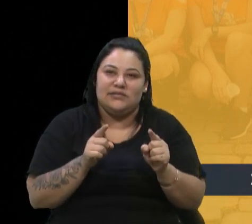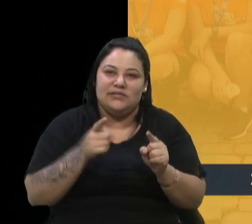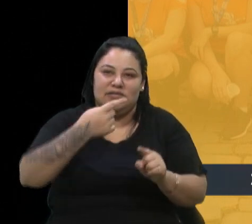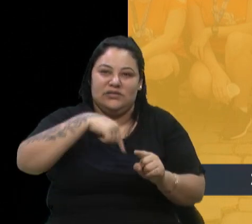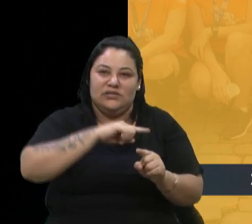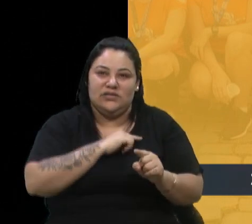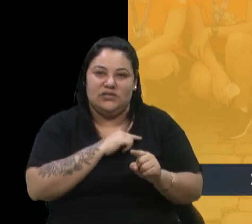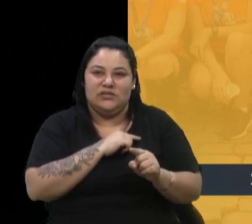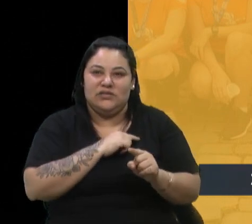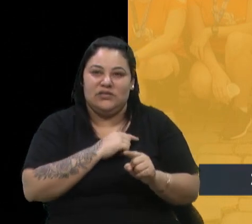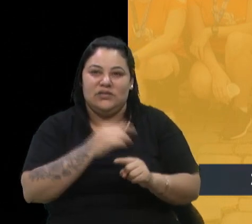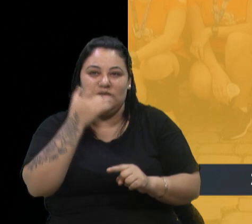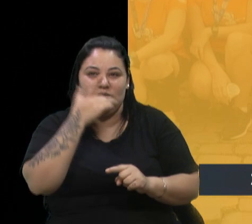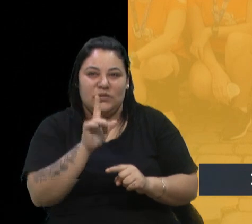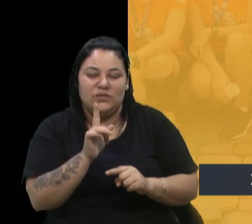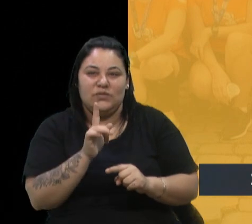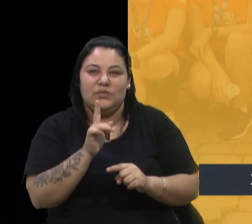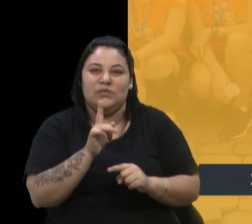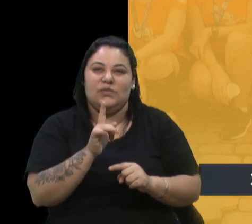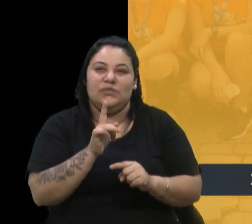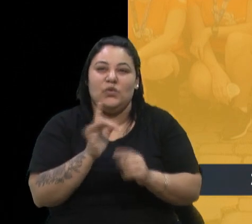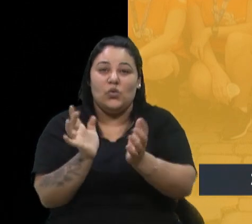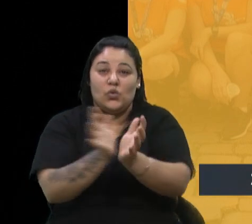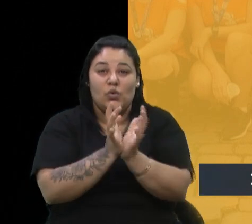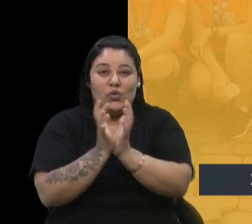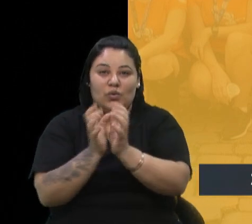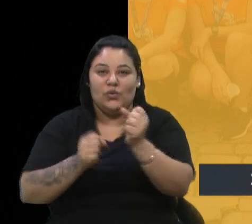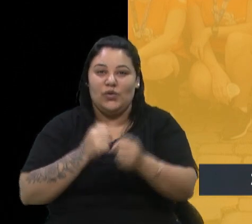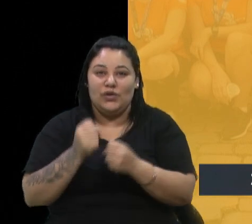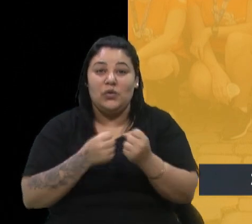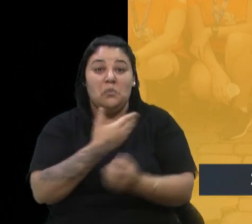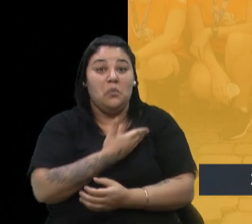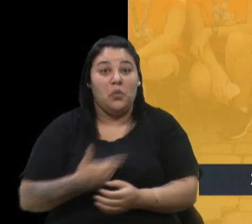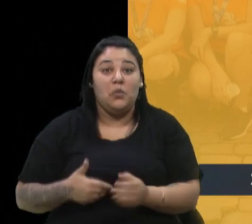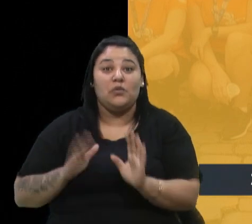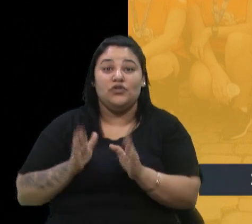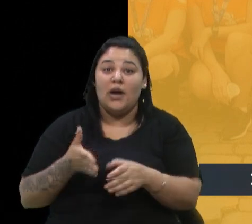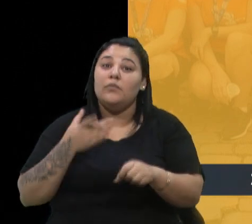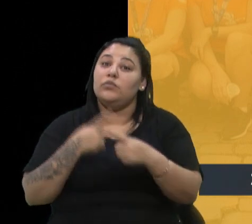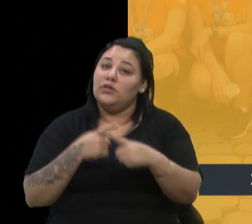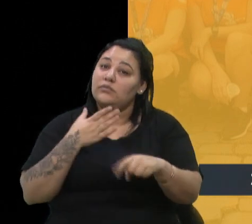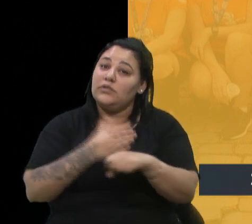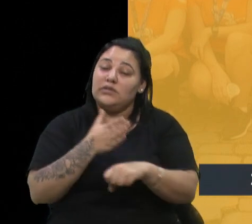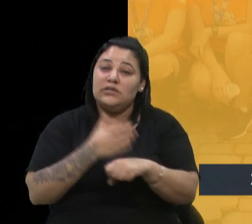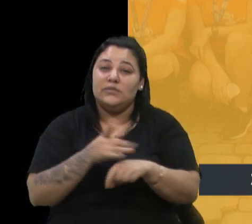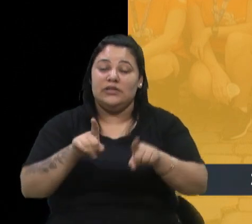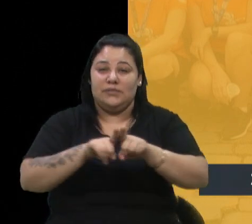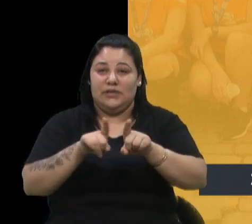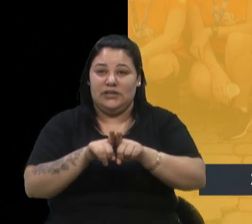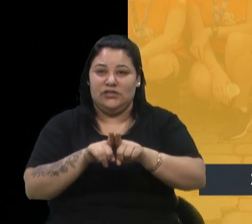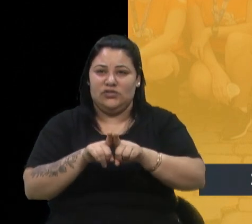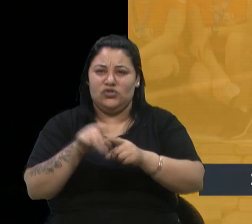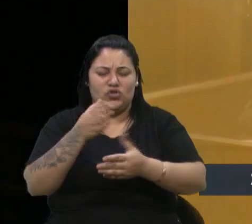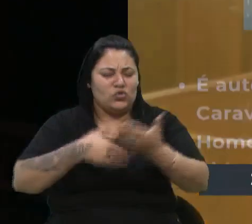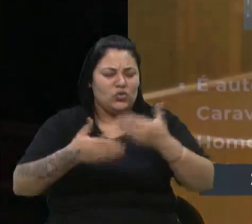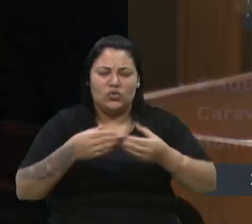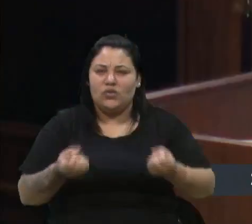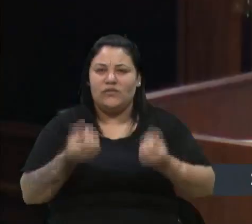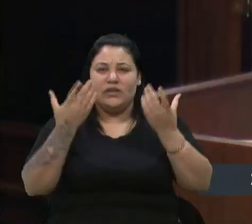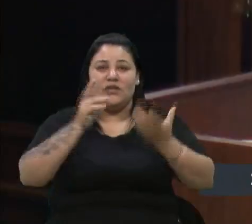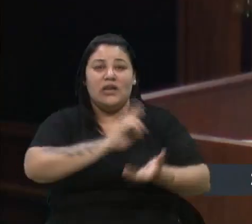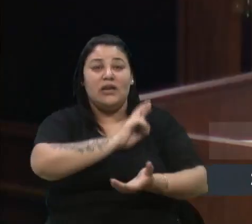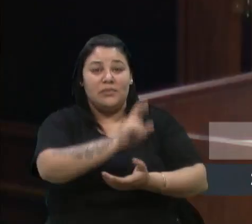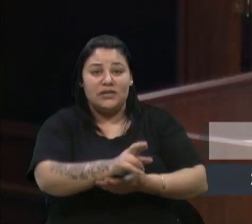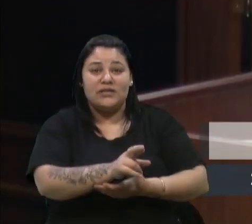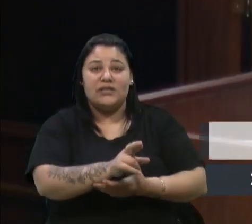Clube de Corredores se transformasse em utilidade pública, porque participa diretamente na execução de todos esses eventos e representa,